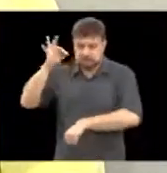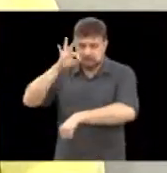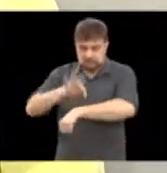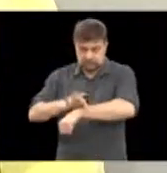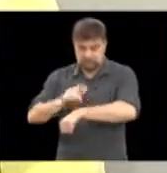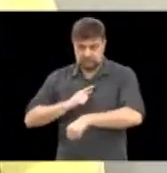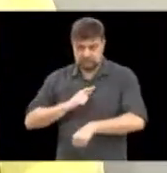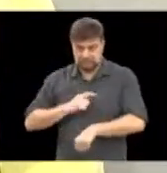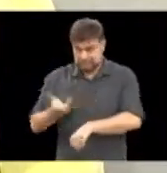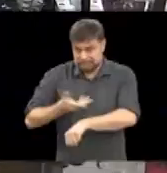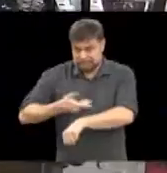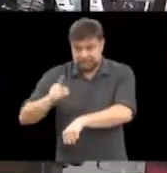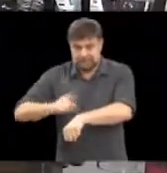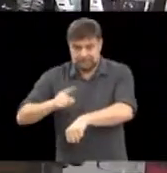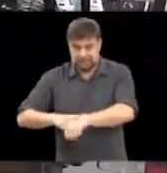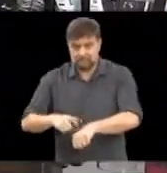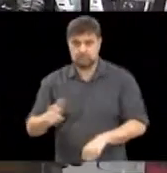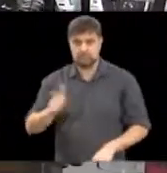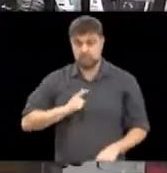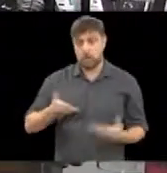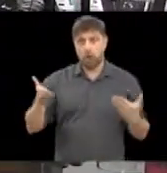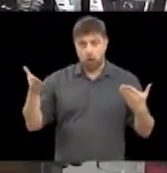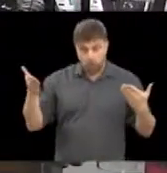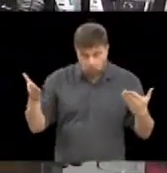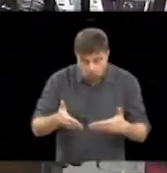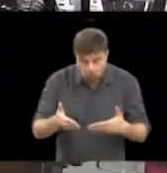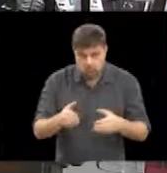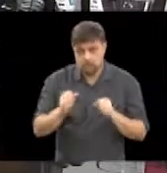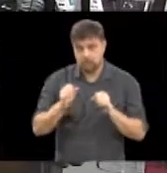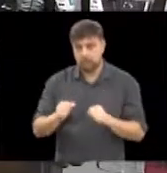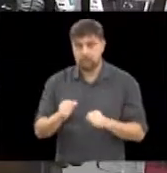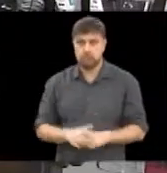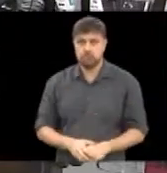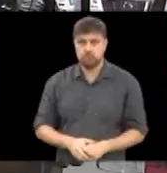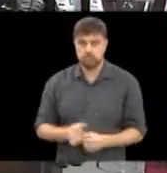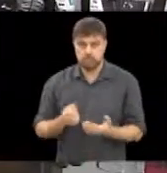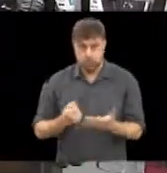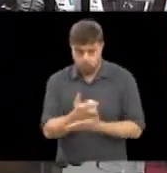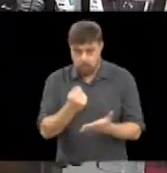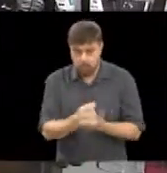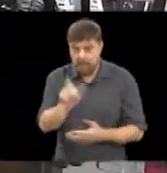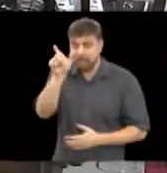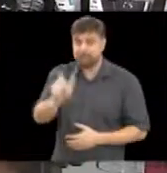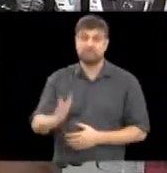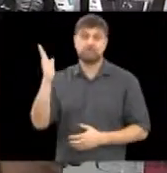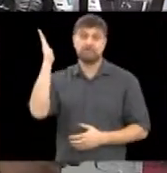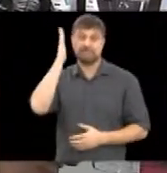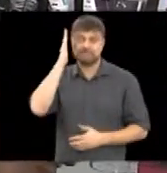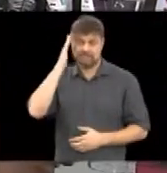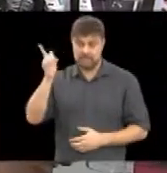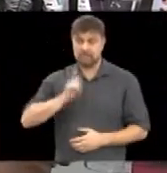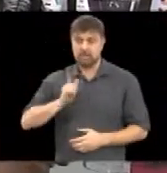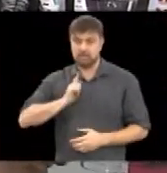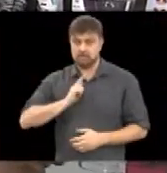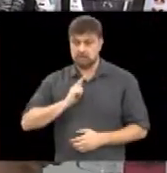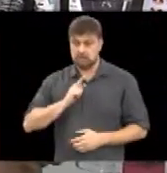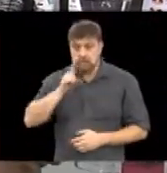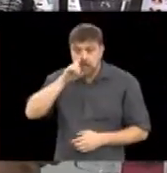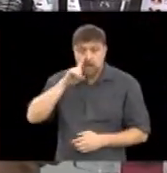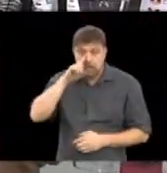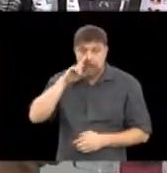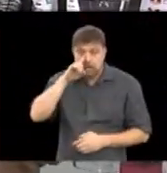alérgico, tem menos tempo ainda? Tem, mas tem hoje, você pode estar comprando, quem já sabe que e